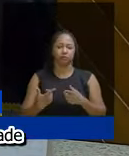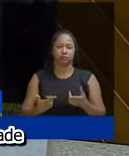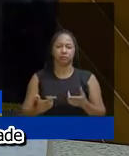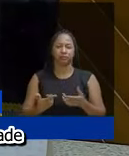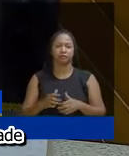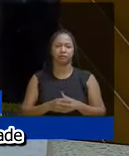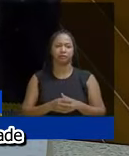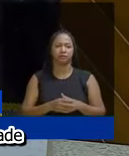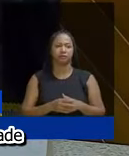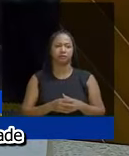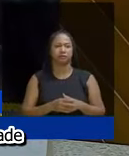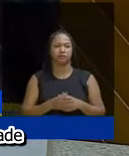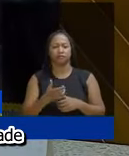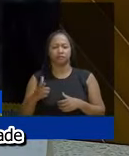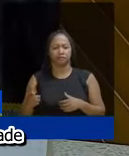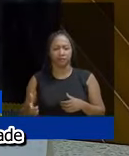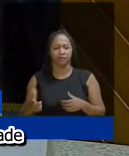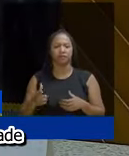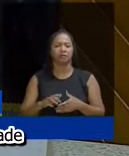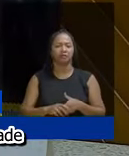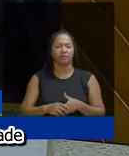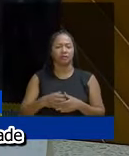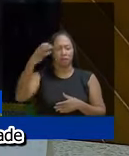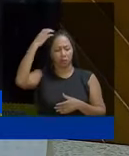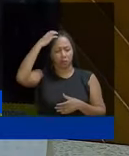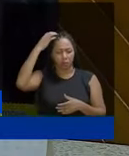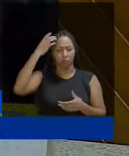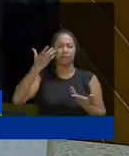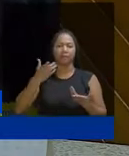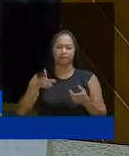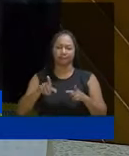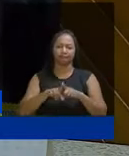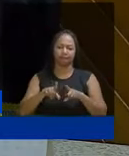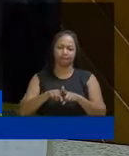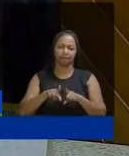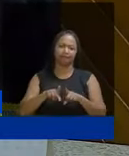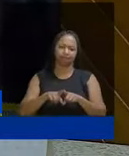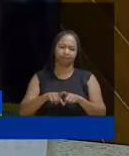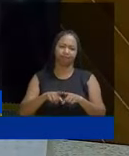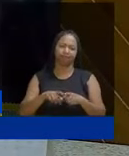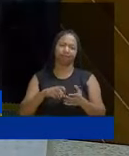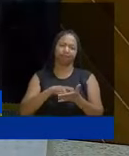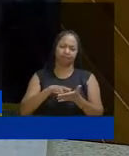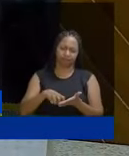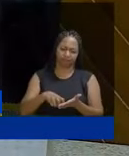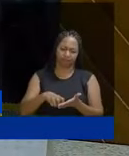pois não há excludentes de licitude, de culpabilidade e de punibilidade.